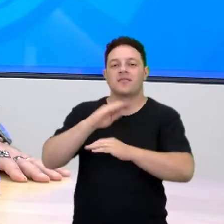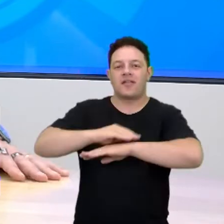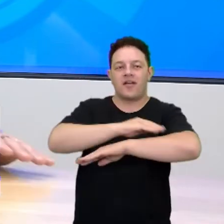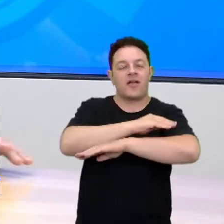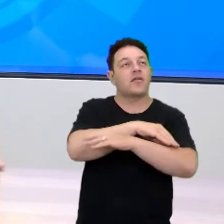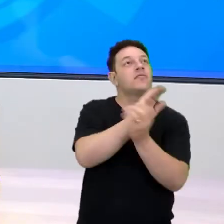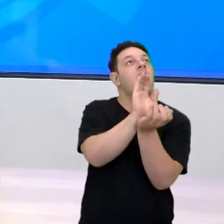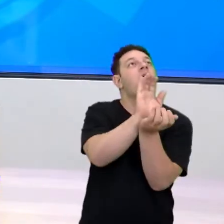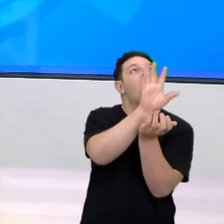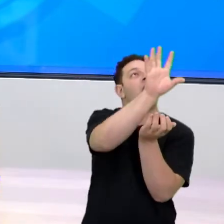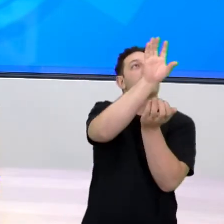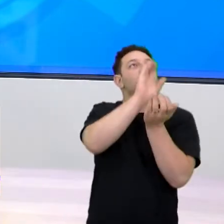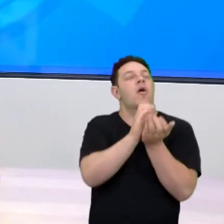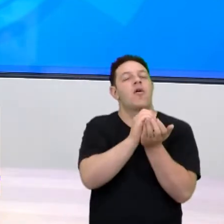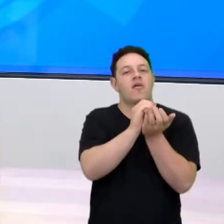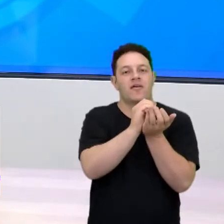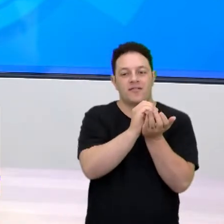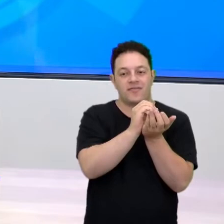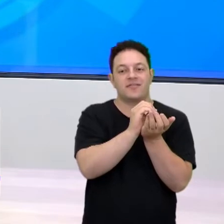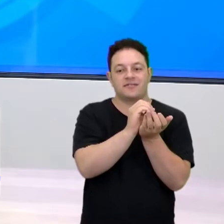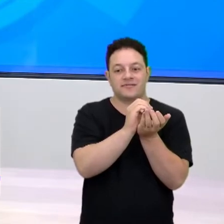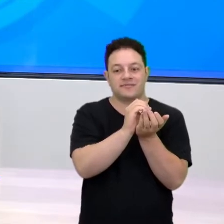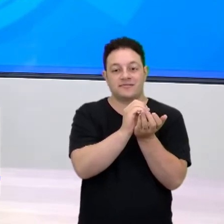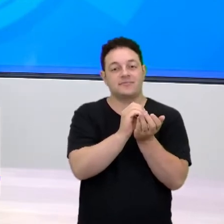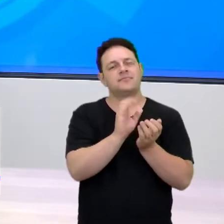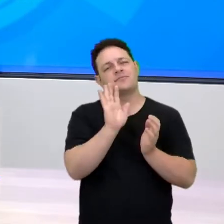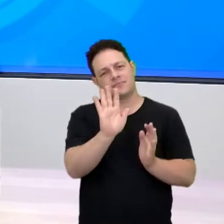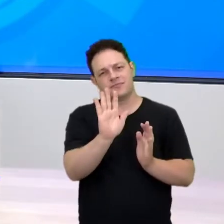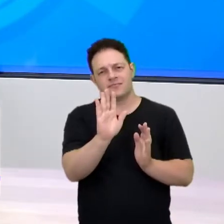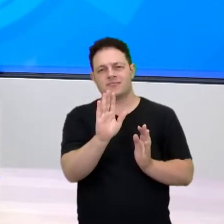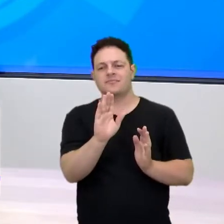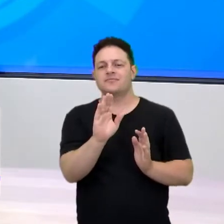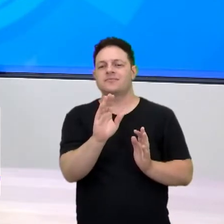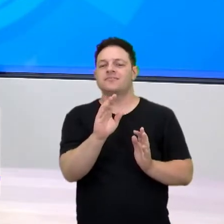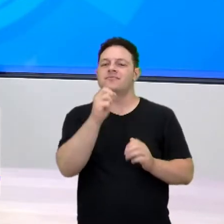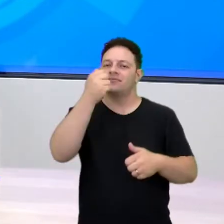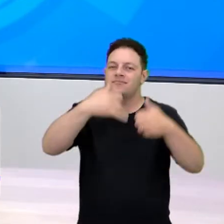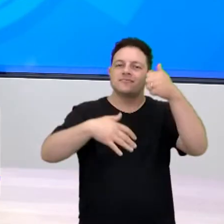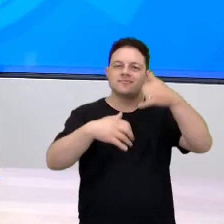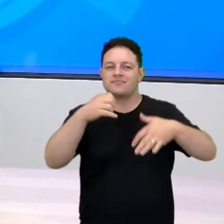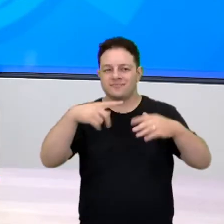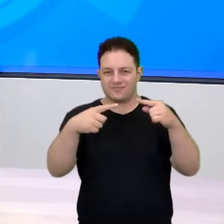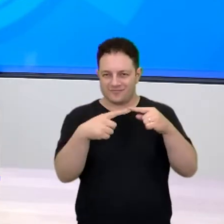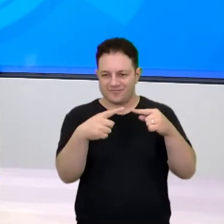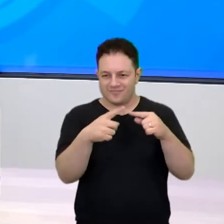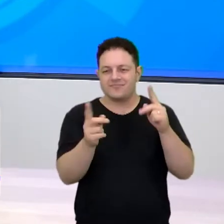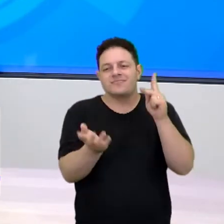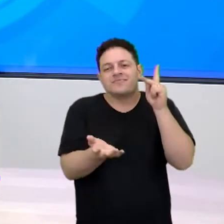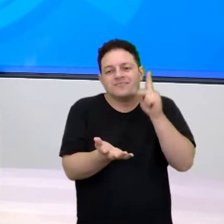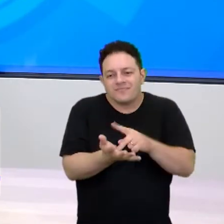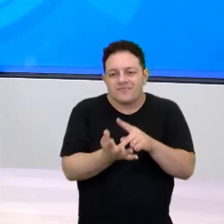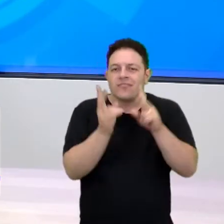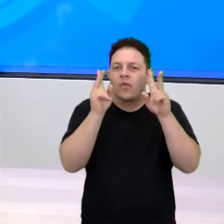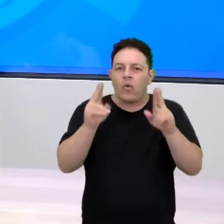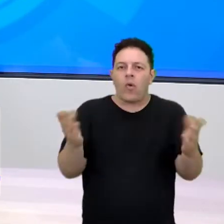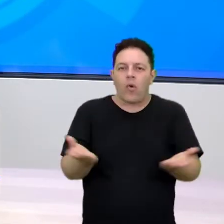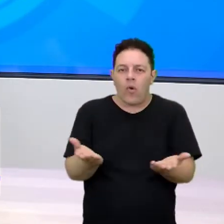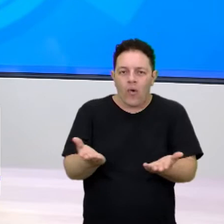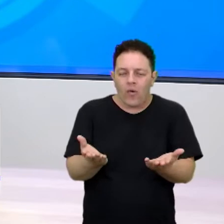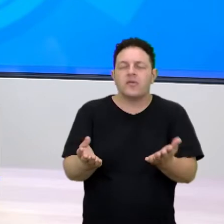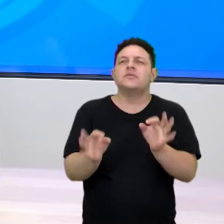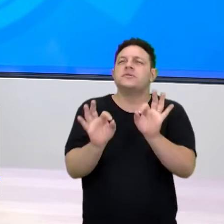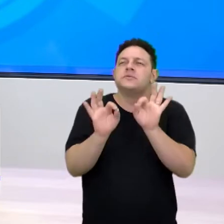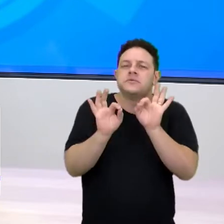Então é interessante retratar isso, né? Logicamente não é, né, como qualquer previsão que se acontece, não é uma exatidão